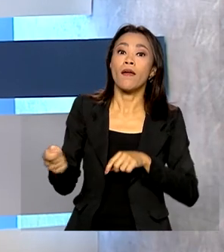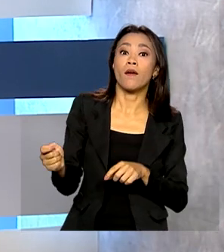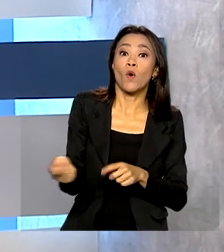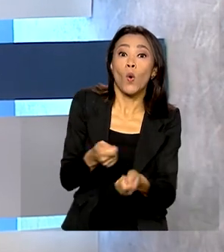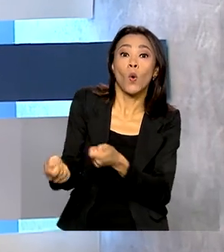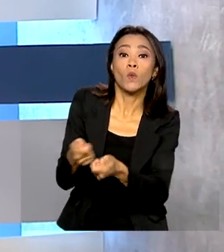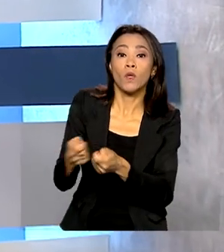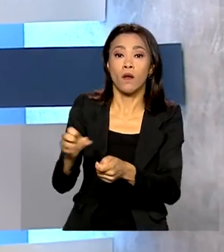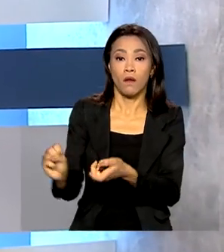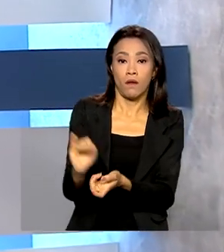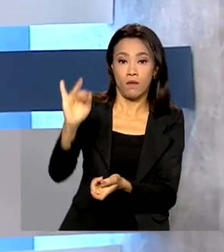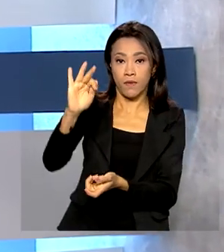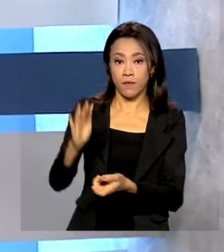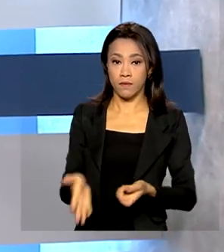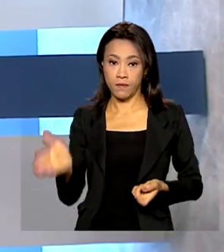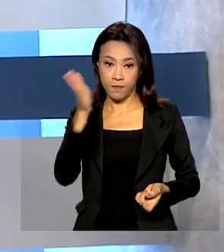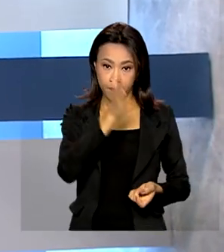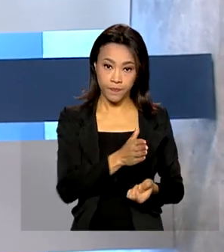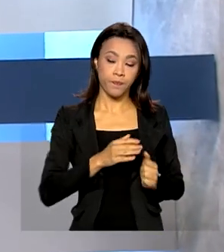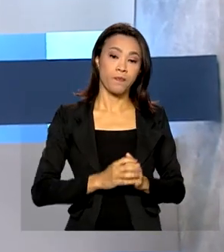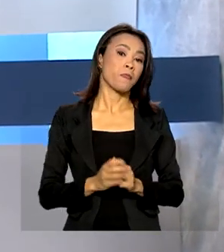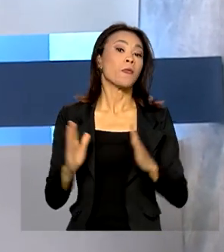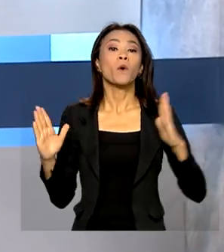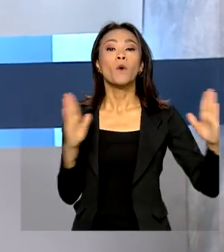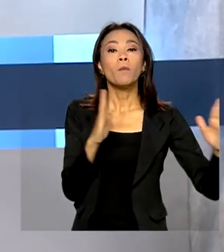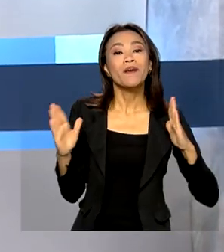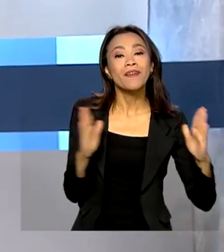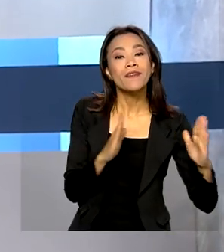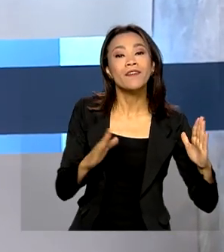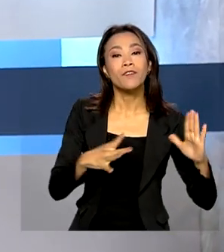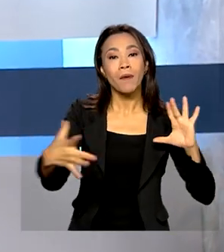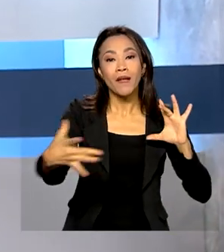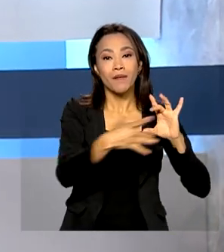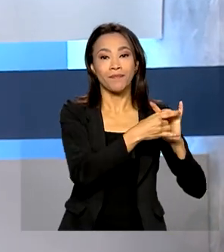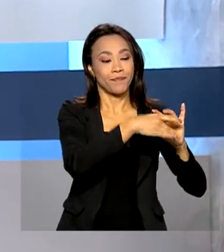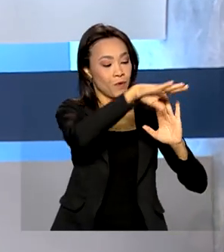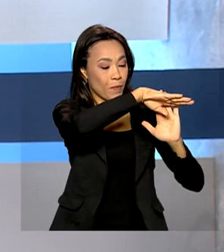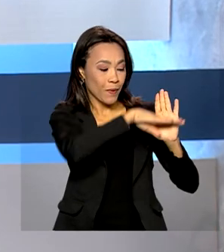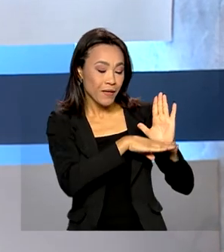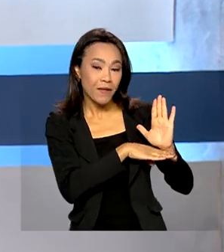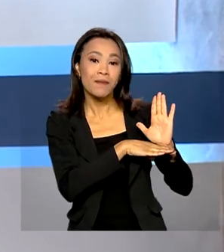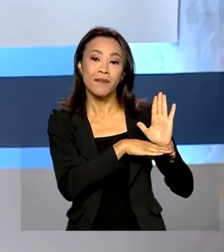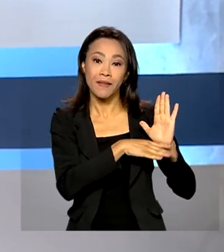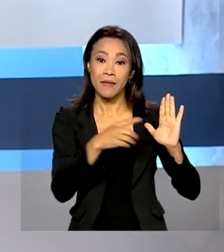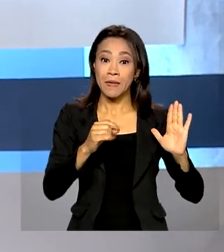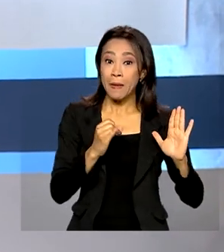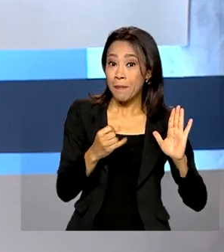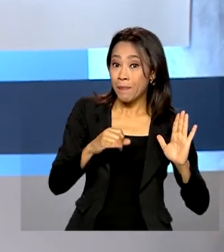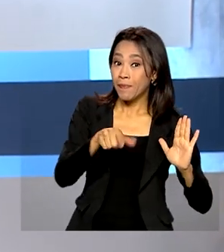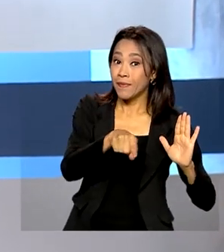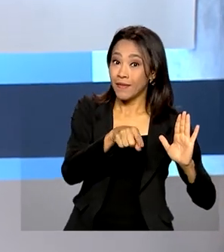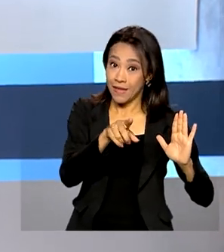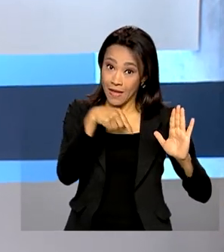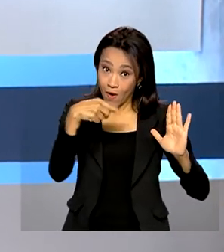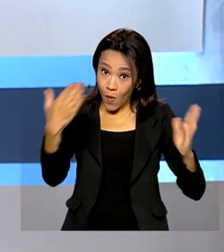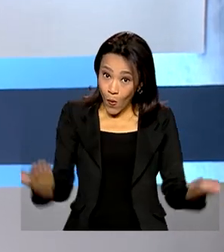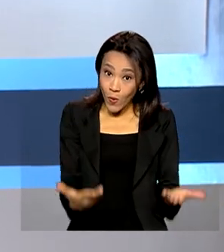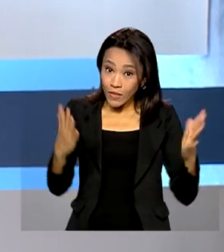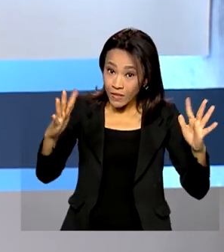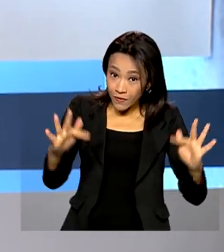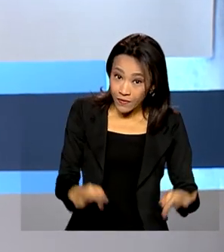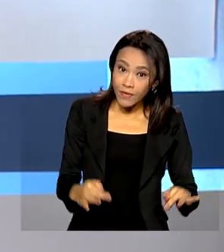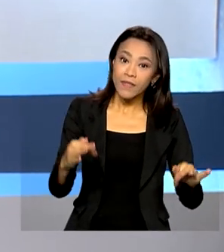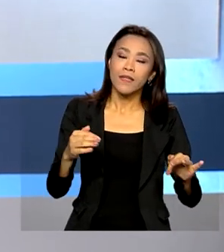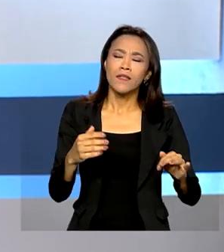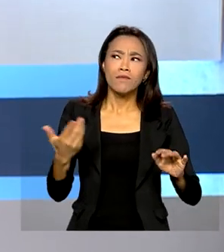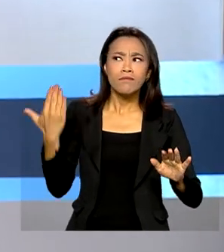O prazo para aderir ao programa Primeira Infância na Escola acaba hoje. Lançado em maio, o objetivo é promover